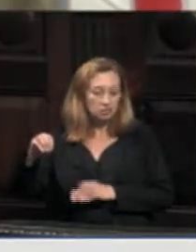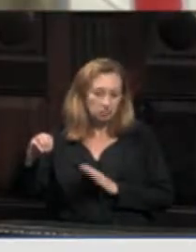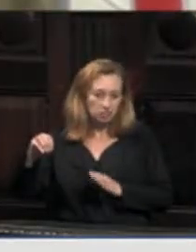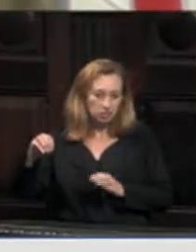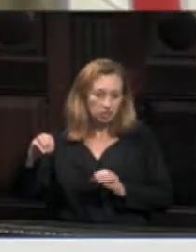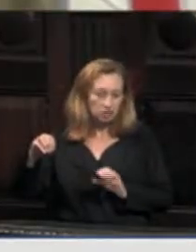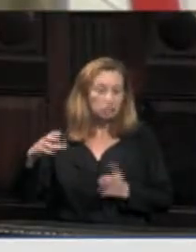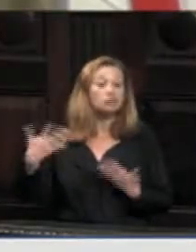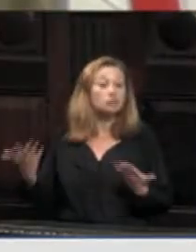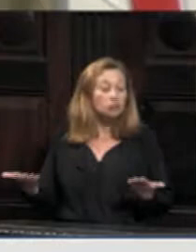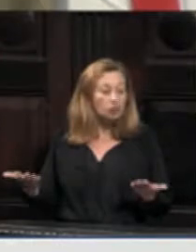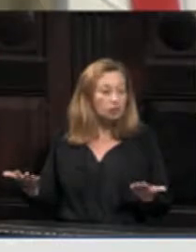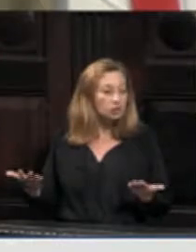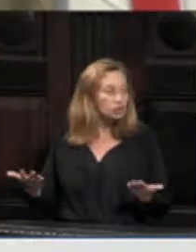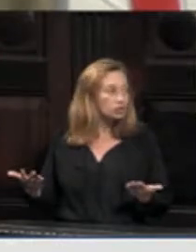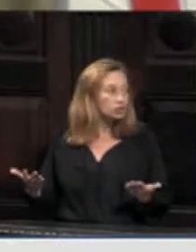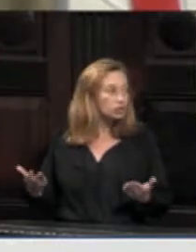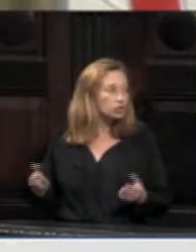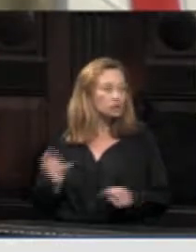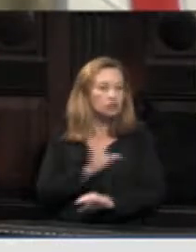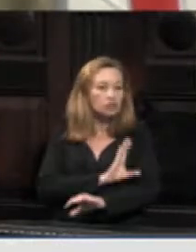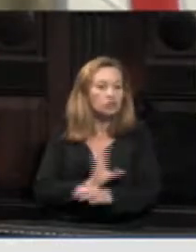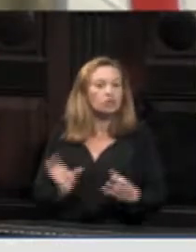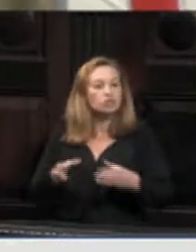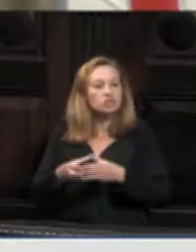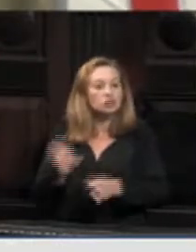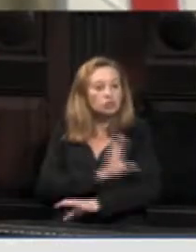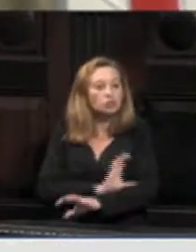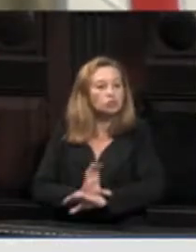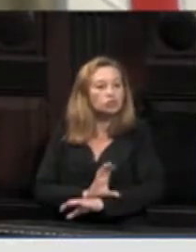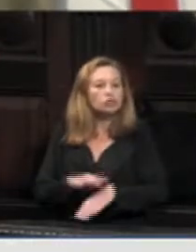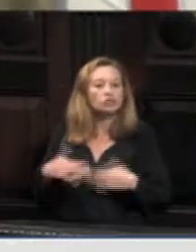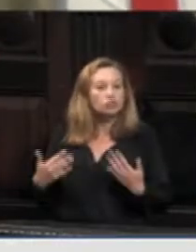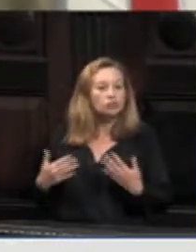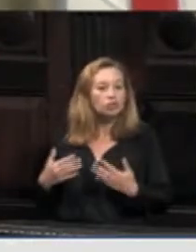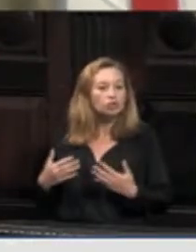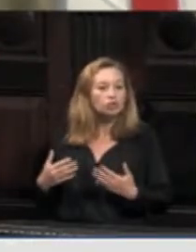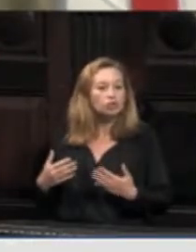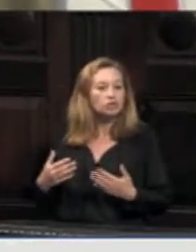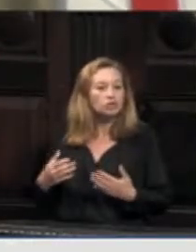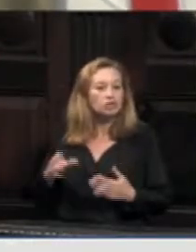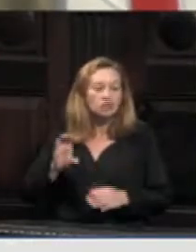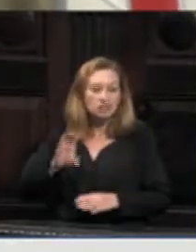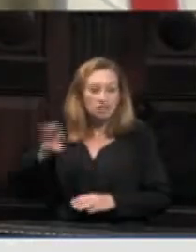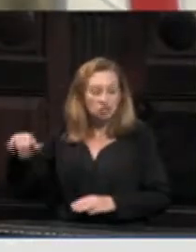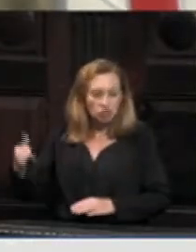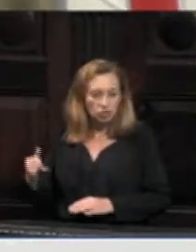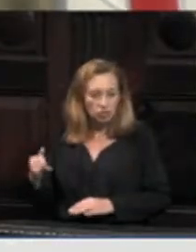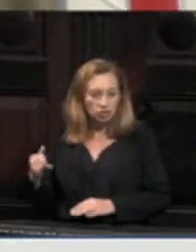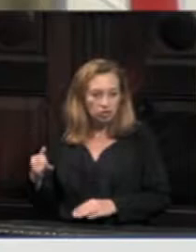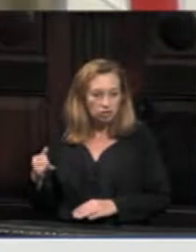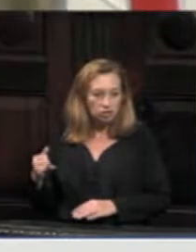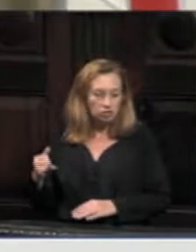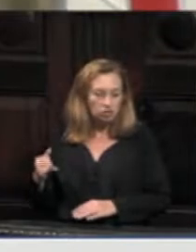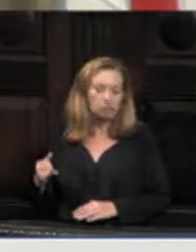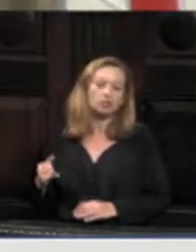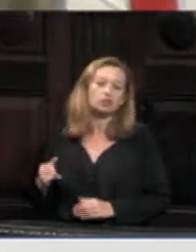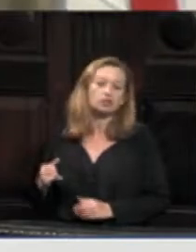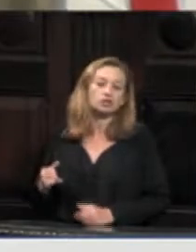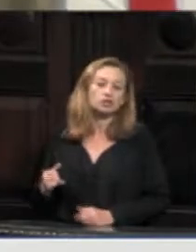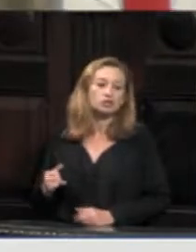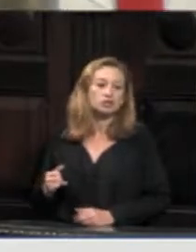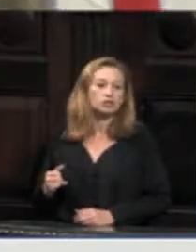concordo com zero. Para emitir parecer pela Comissão de Cultura, o deputado Zaqueu Teixeira. Não, eu vou dar pela CCJ. Eu vou dar parecer divergindo da CCJ.